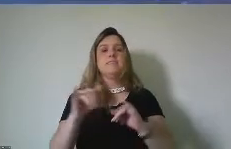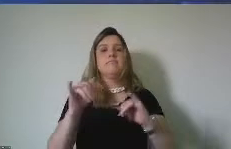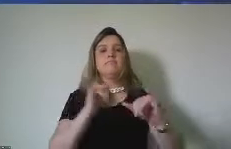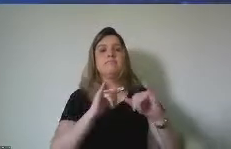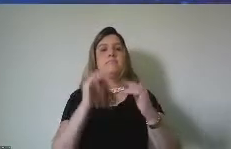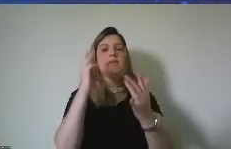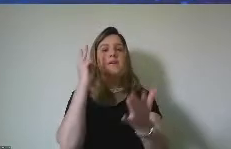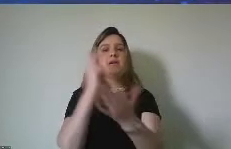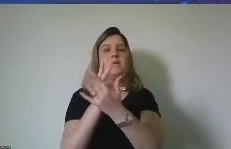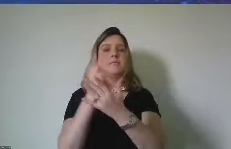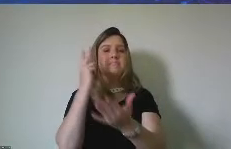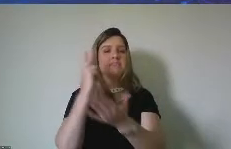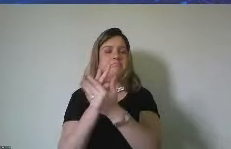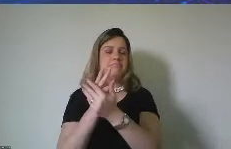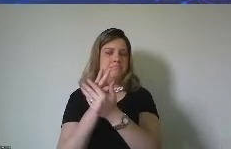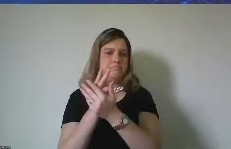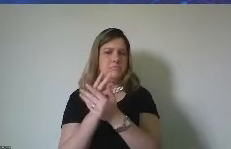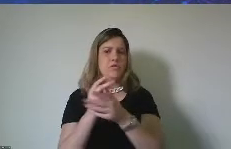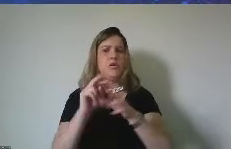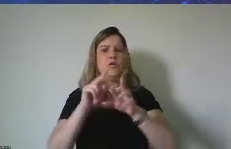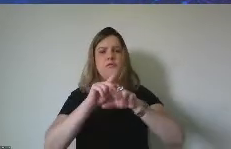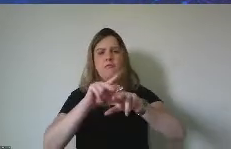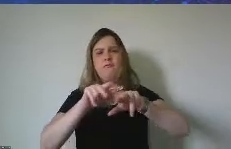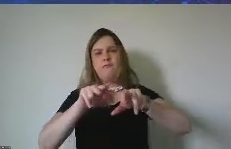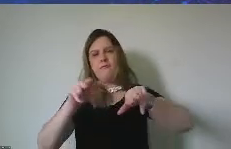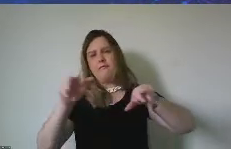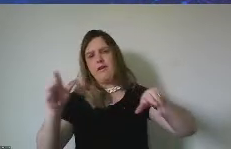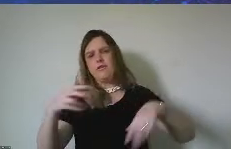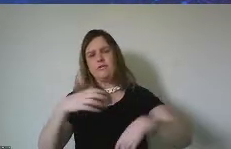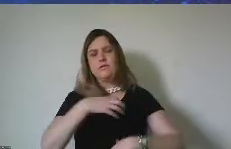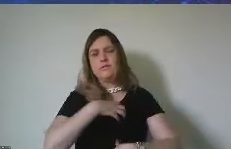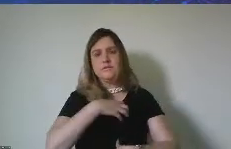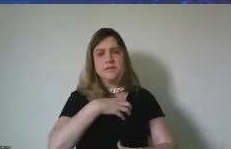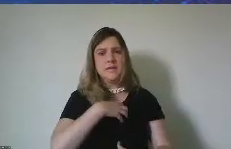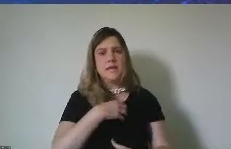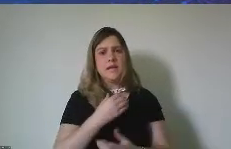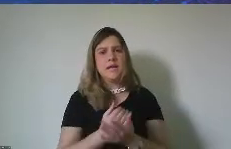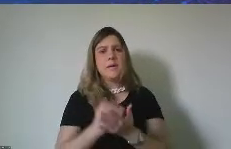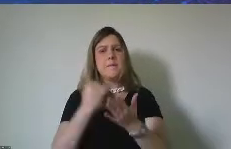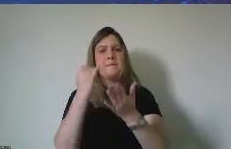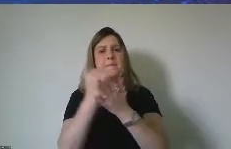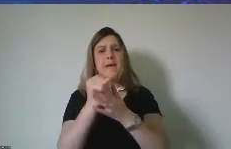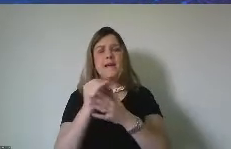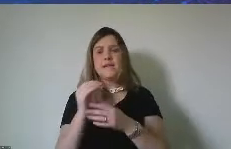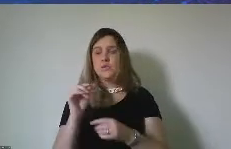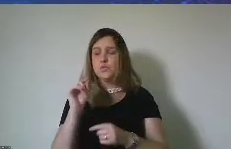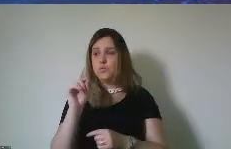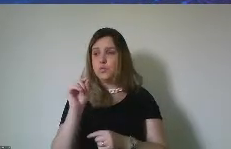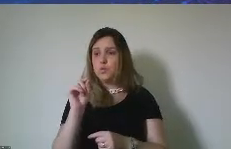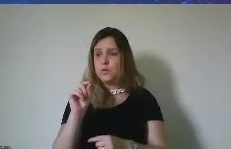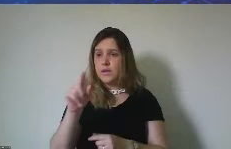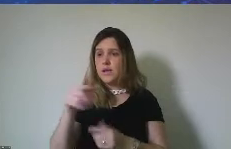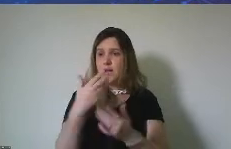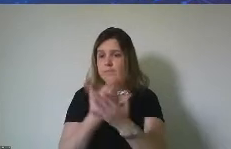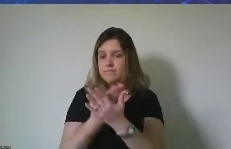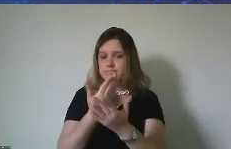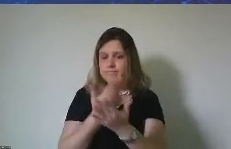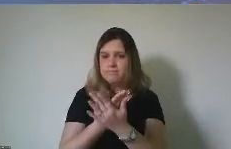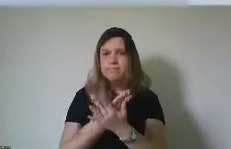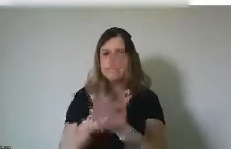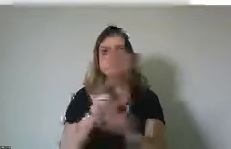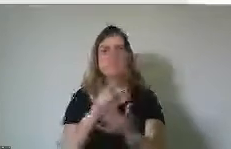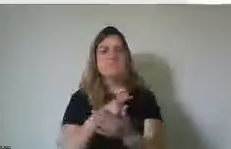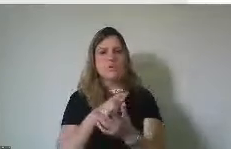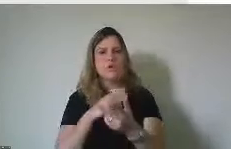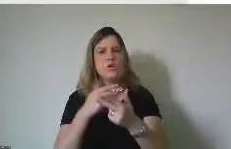doction são vários estudos que mostram isso o mais relevante Esse estudo do pessoal de princeton que saiu logo depois